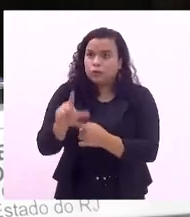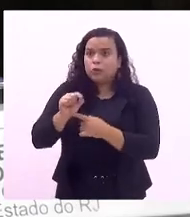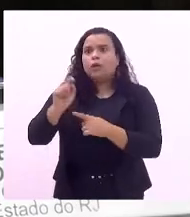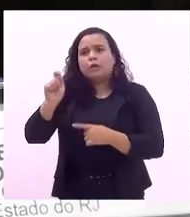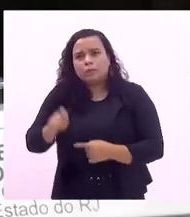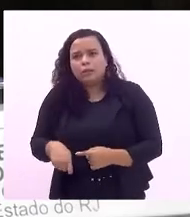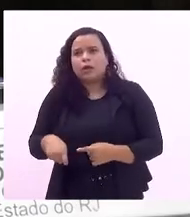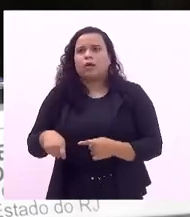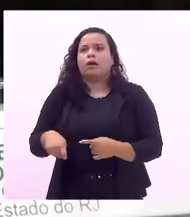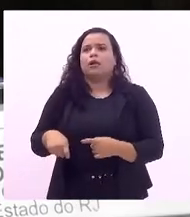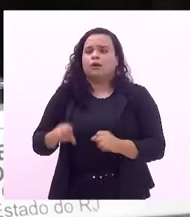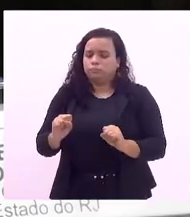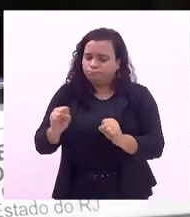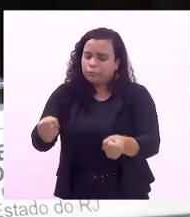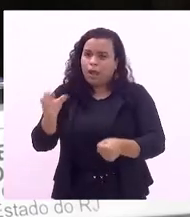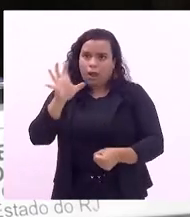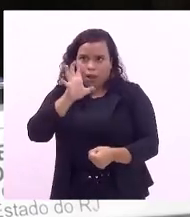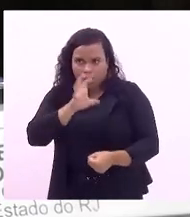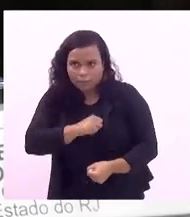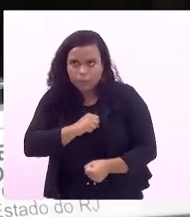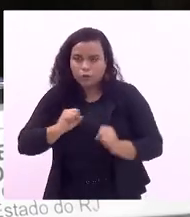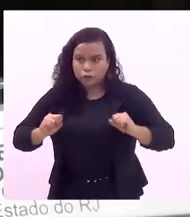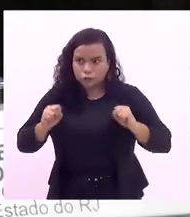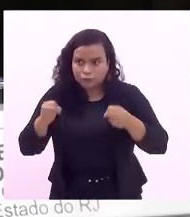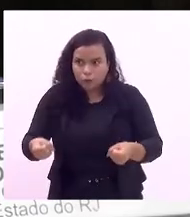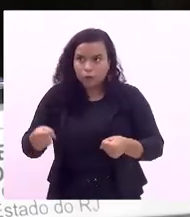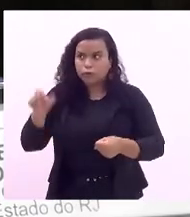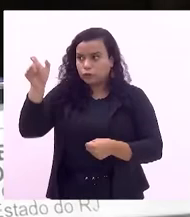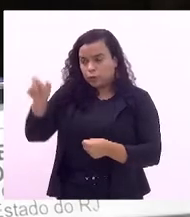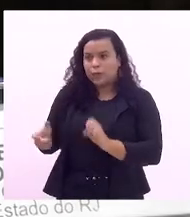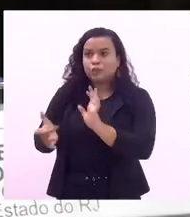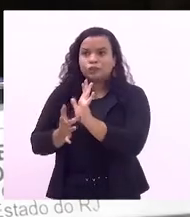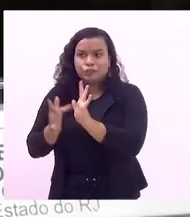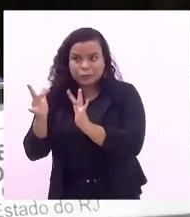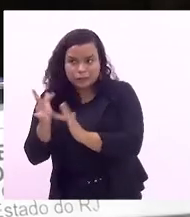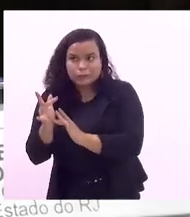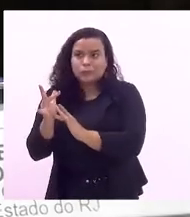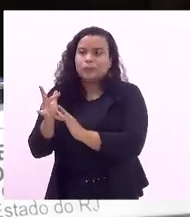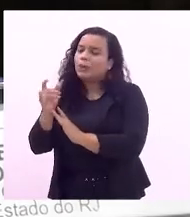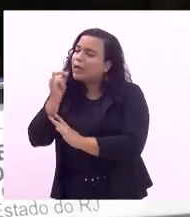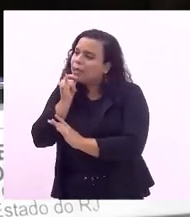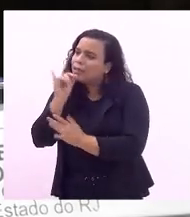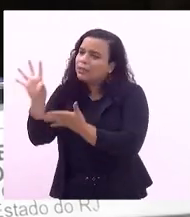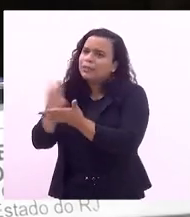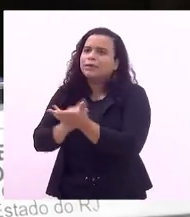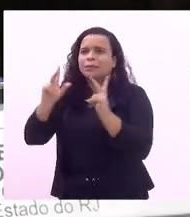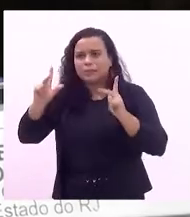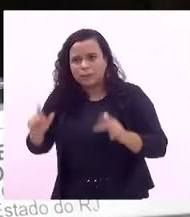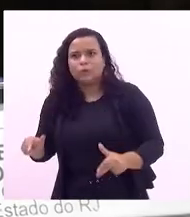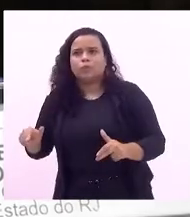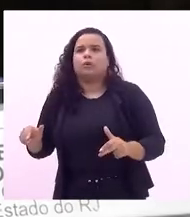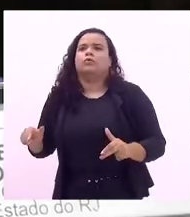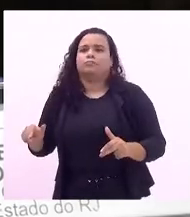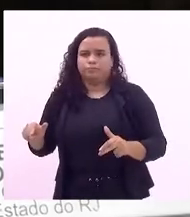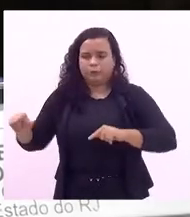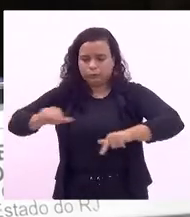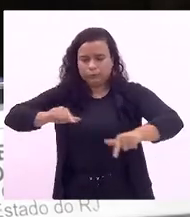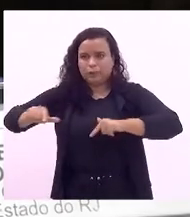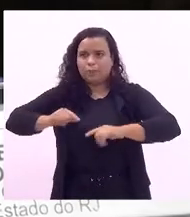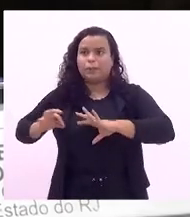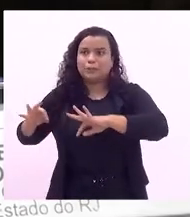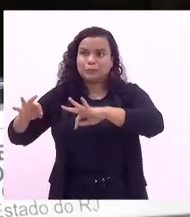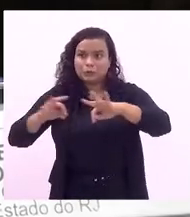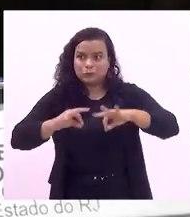paradigma do amor sacrificial exemplificado ensinado pelo nosso senhor Jesus Cristo em todo o nosso trabalho